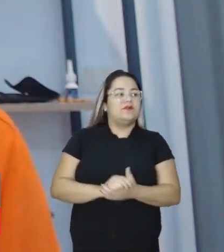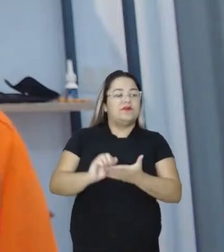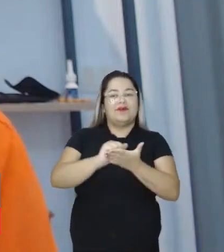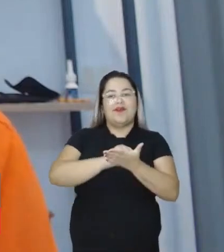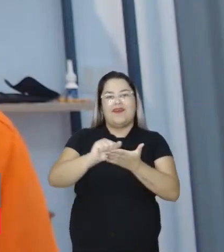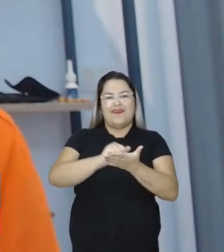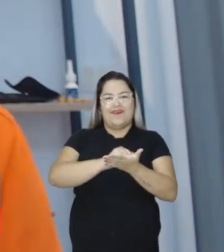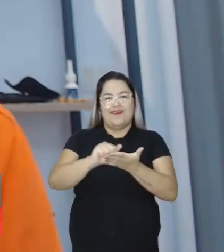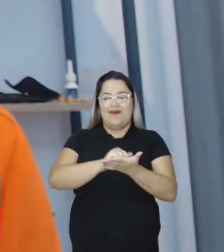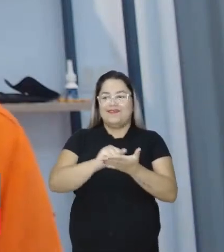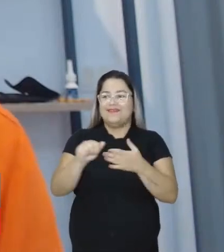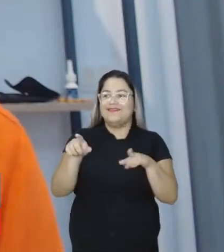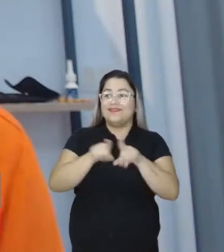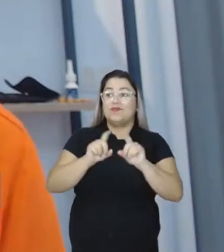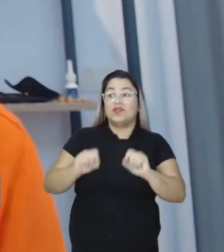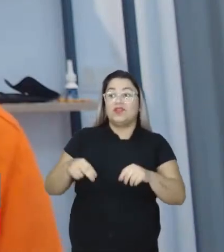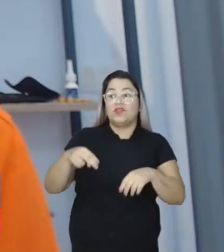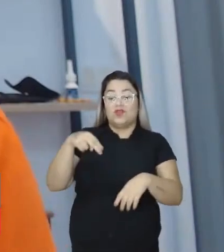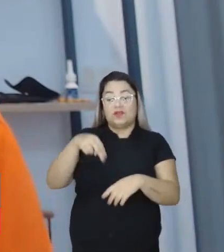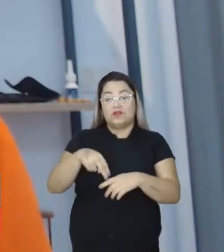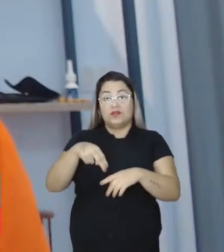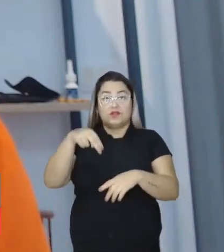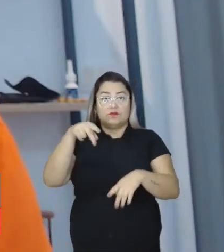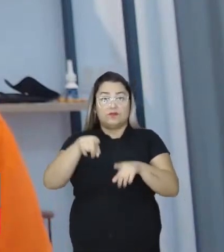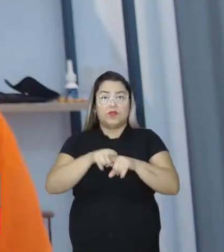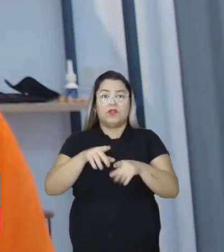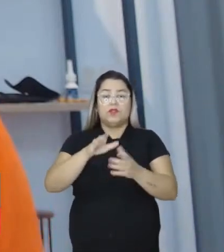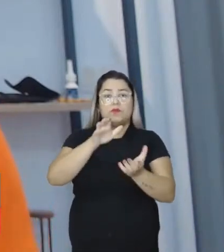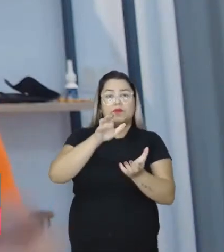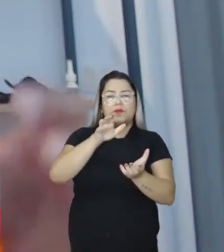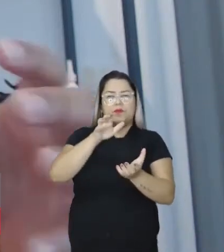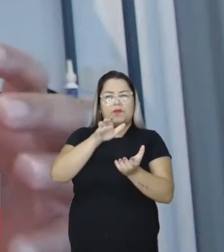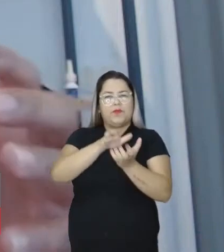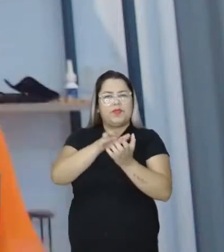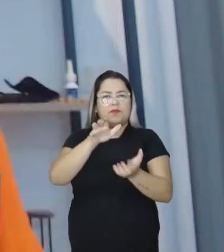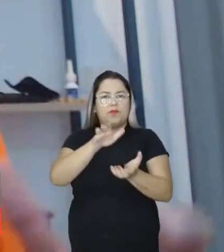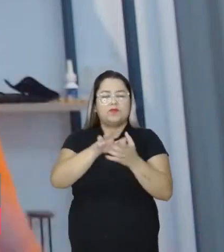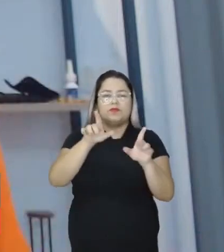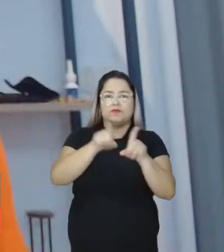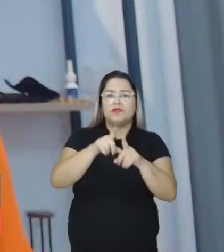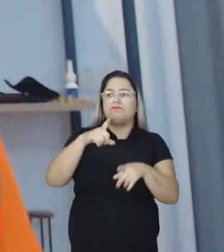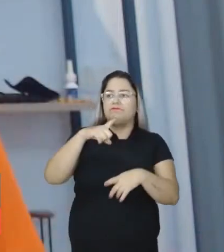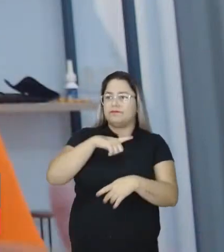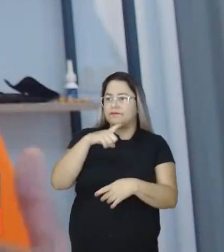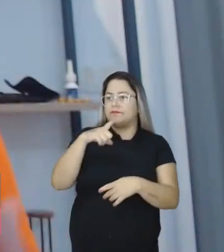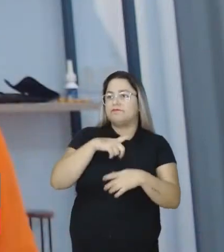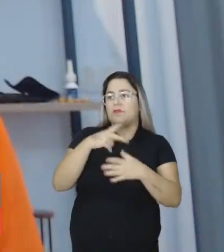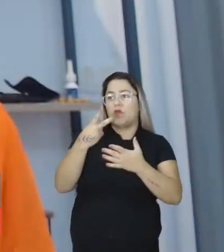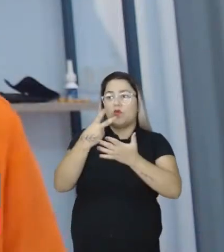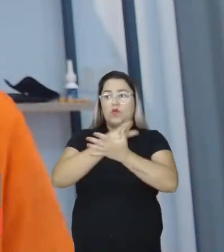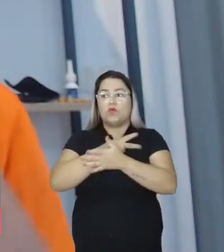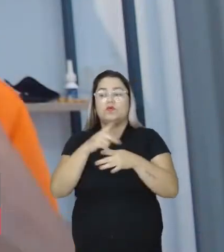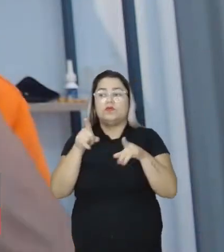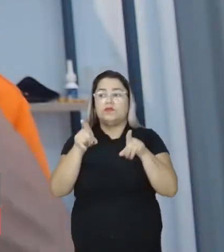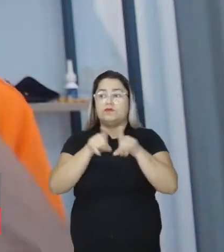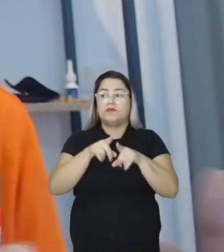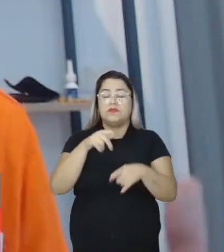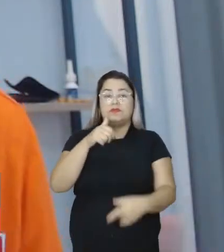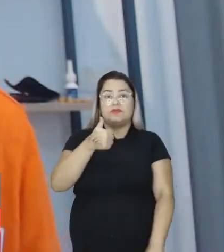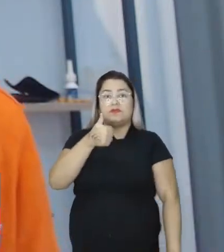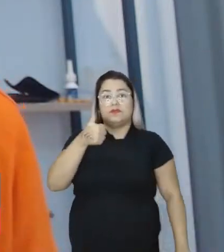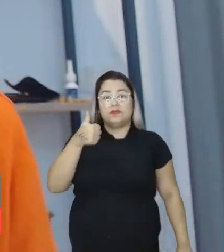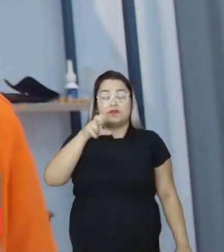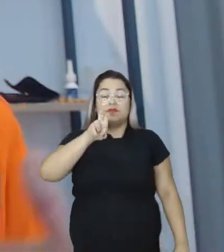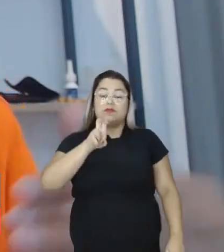no nosso Nordeste, refinaria que fica ali no estado de Pernambuco, refinaria que já tem a sua metade operando com a produção de 115